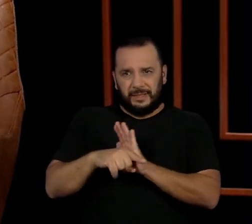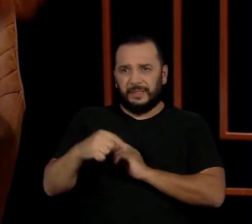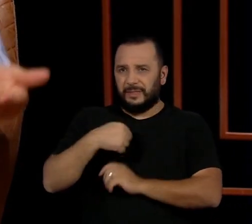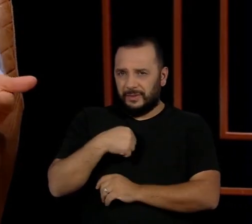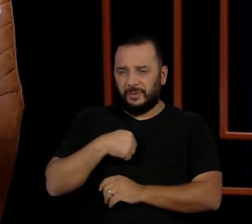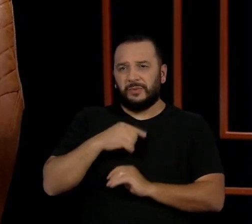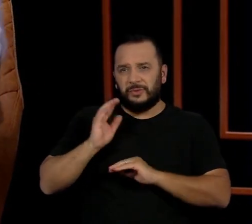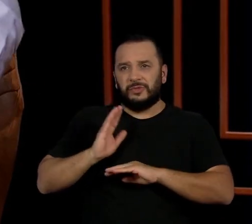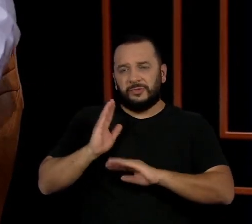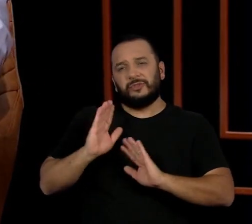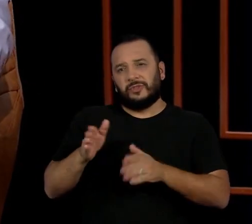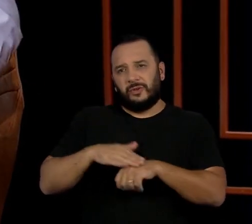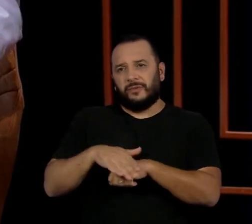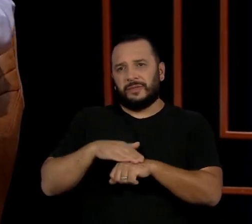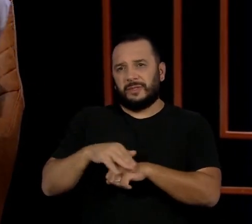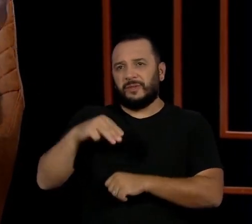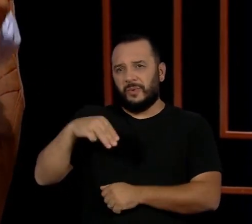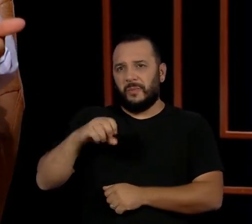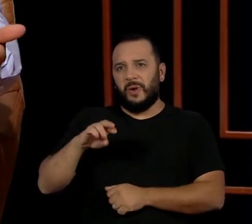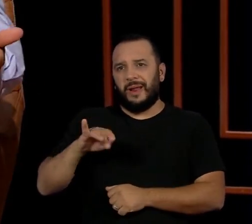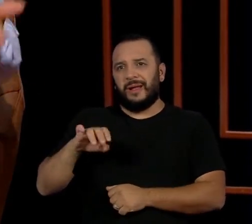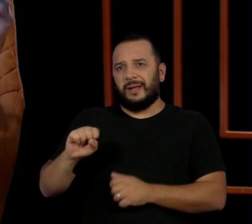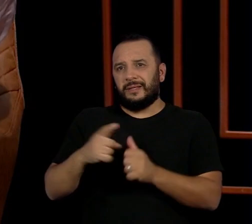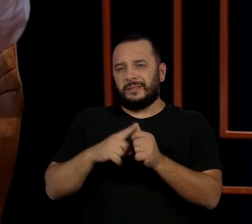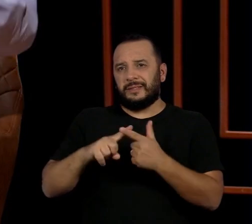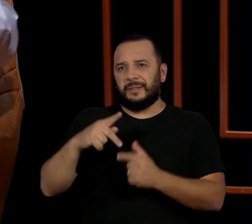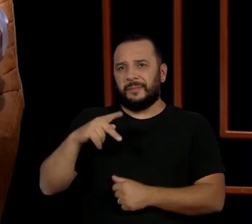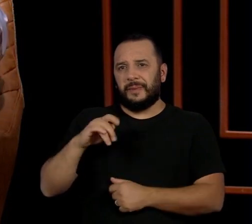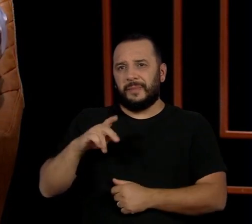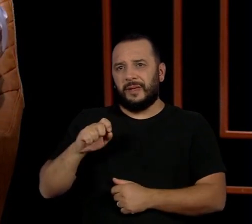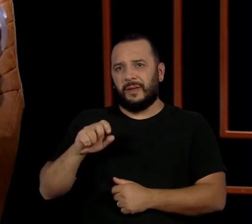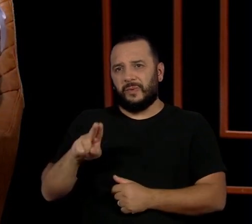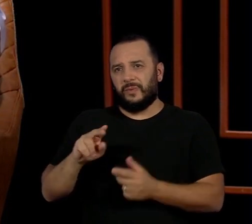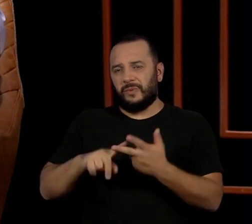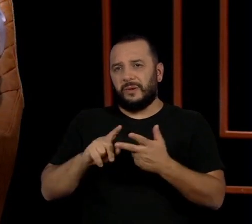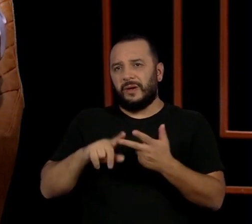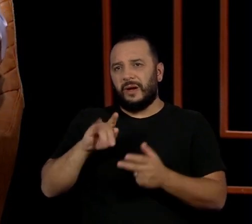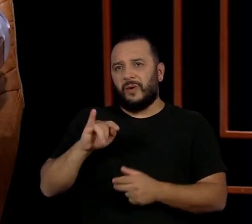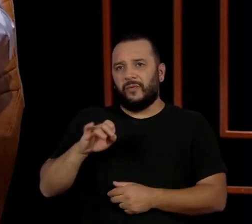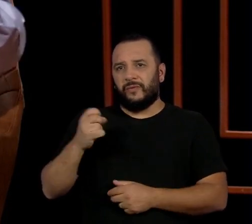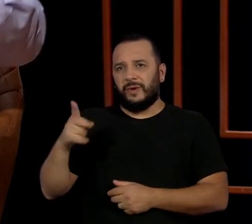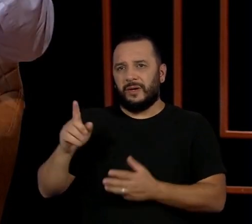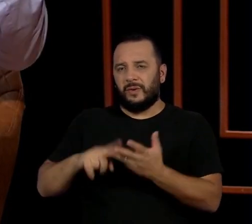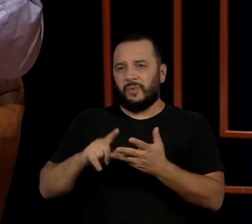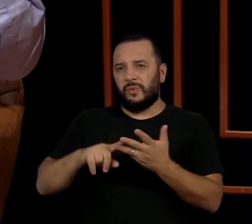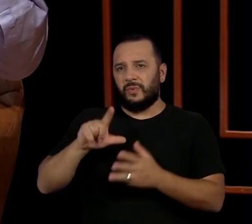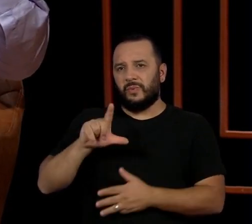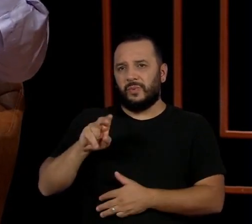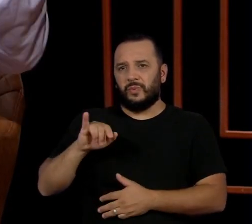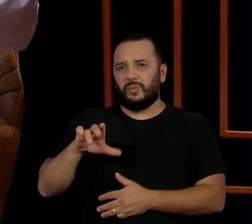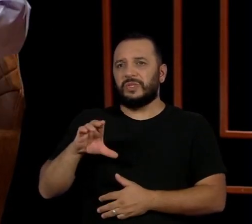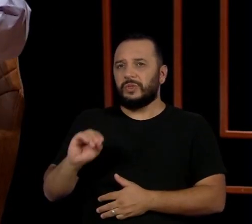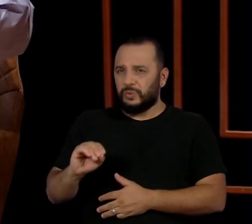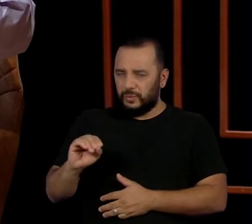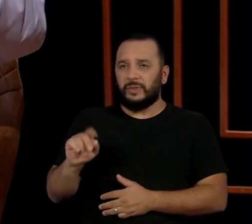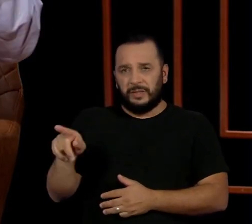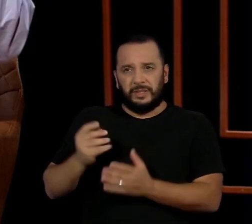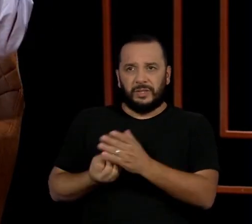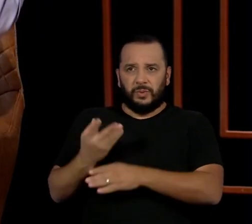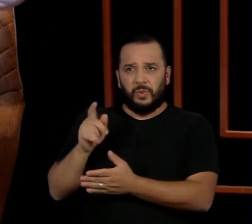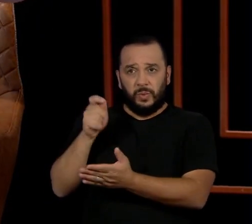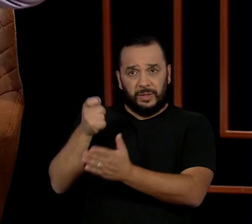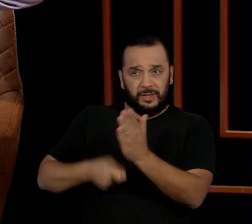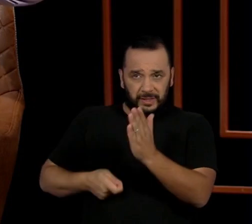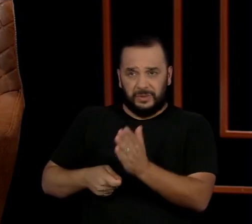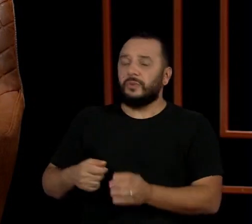com o Moraes, com o Pepeu, com o Galvão, Lúcio Mauro Filho, que foi quem fez o texto, né? Ele entra um pouco depois...